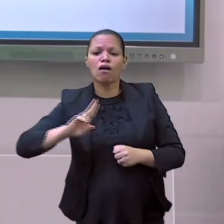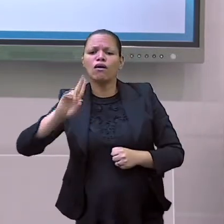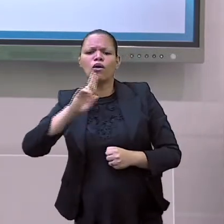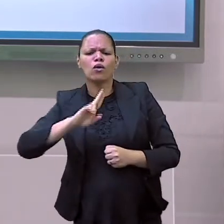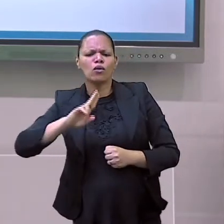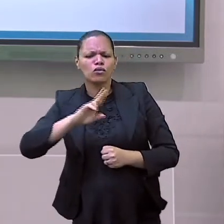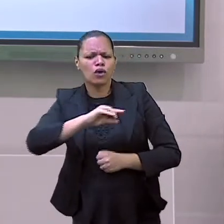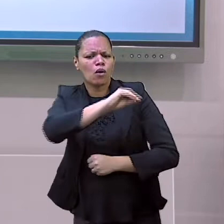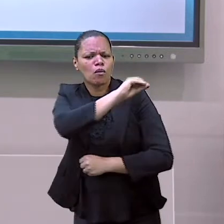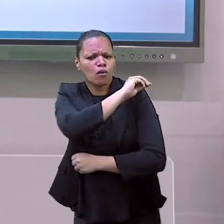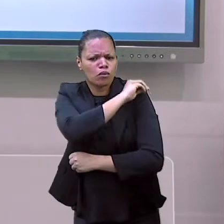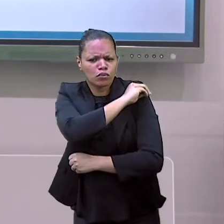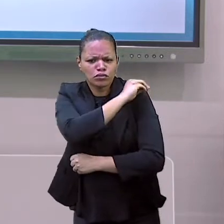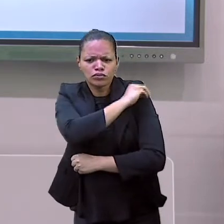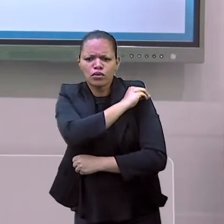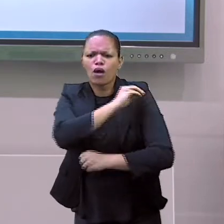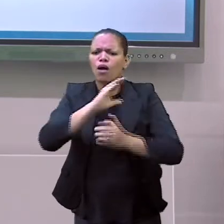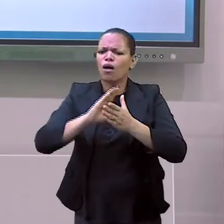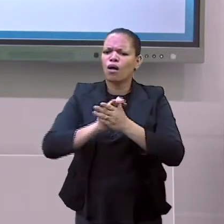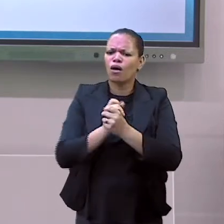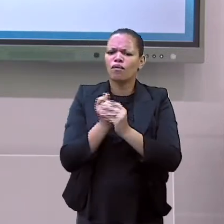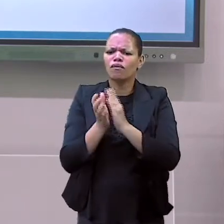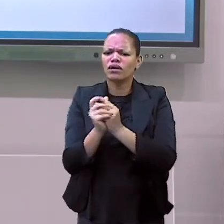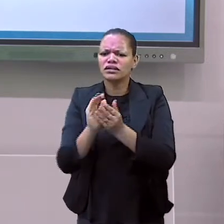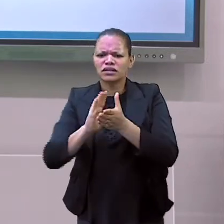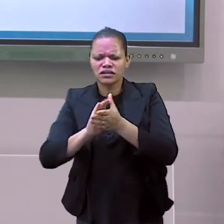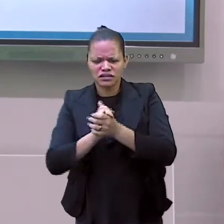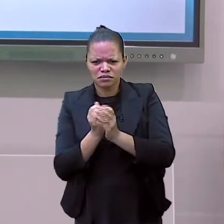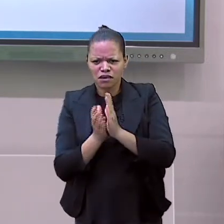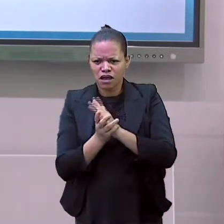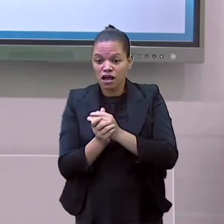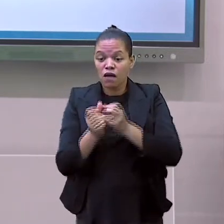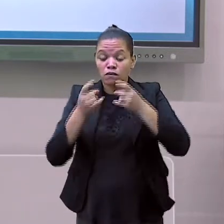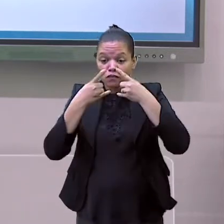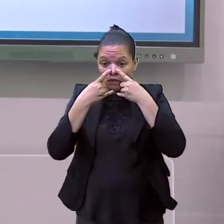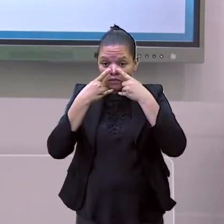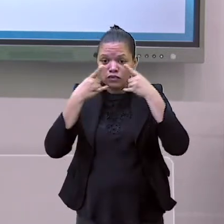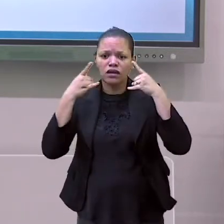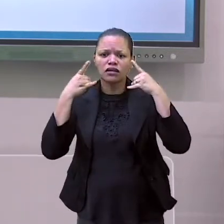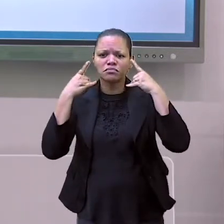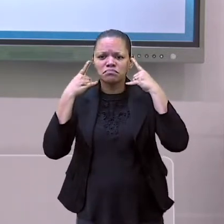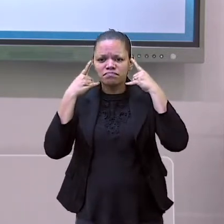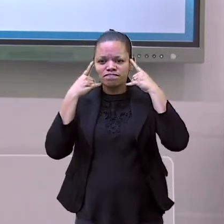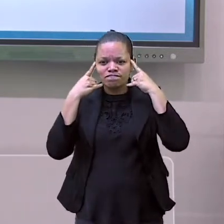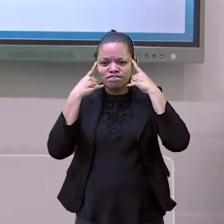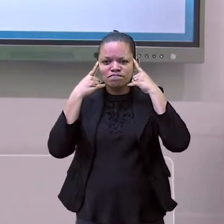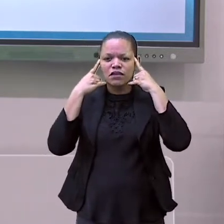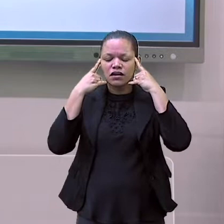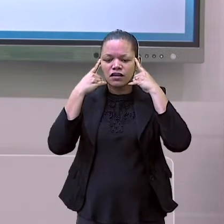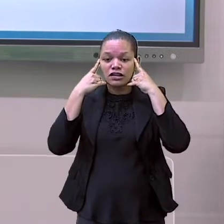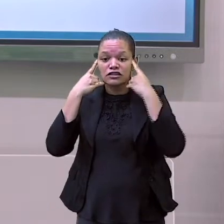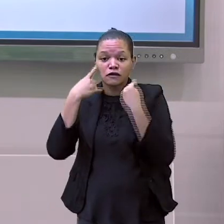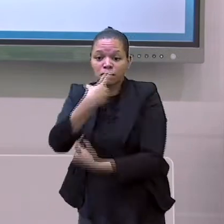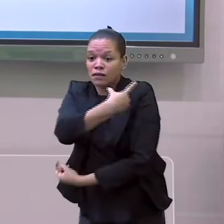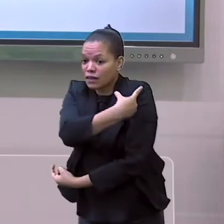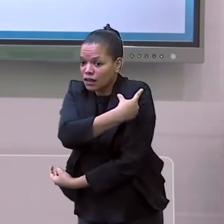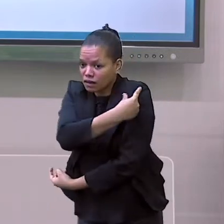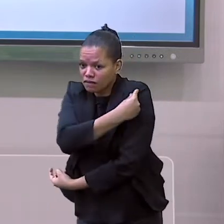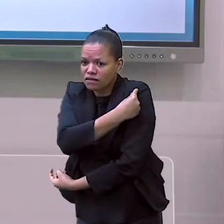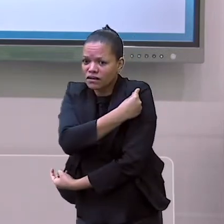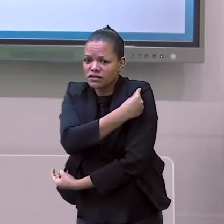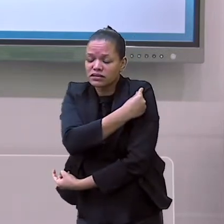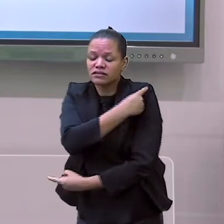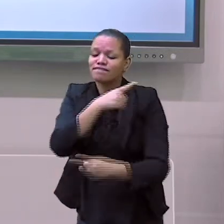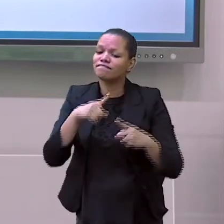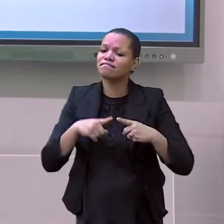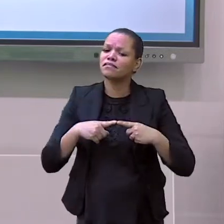gel, lavando as nossas mãos, usando a máscara, tomando as vacinas, mas